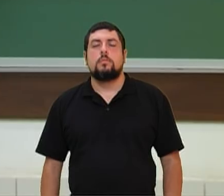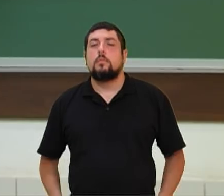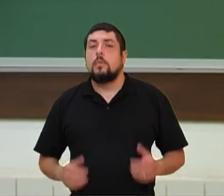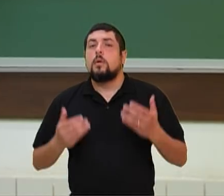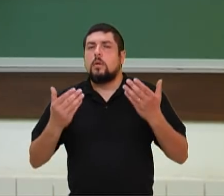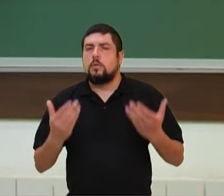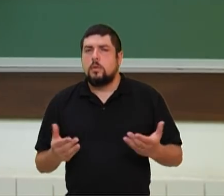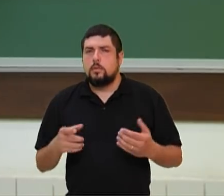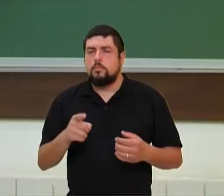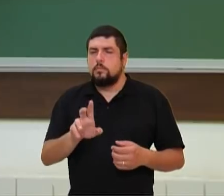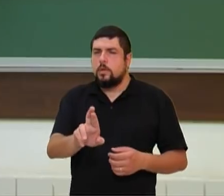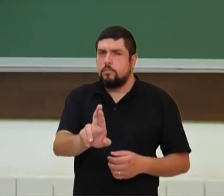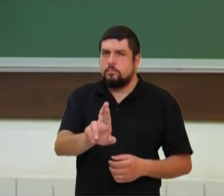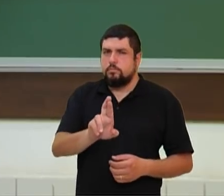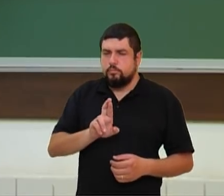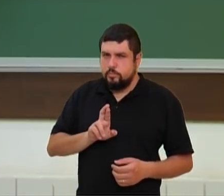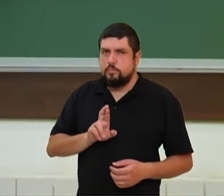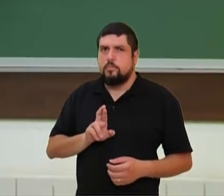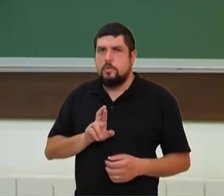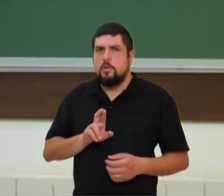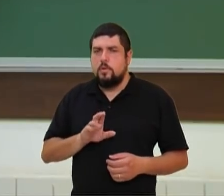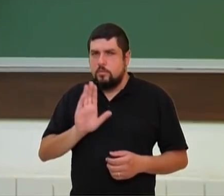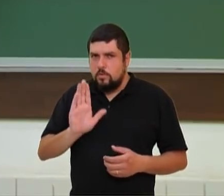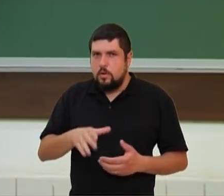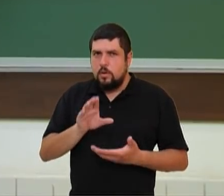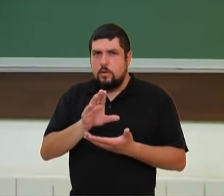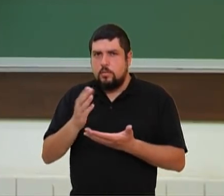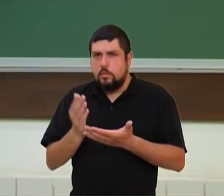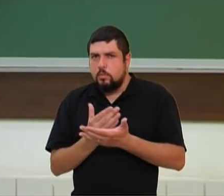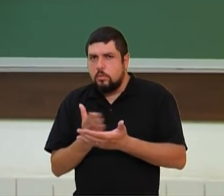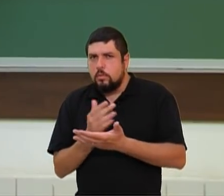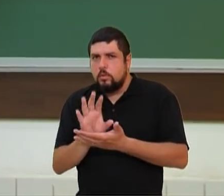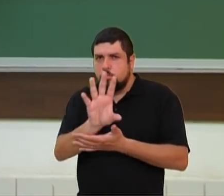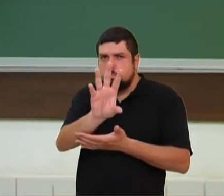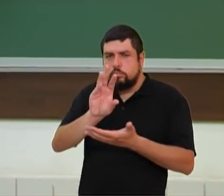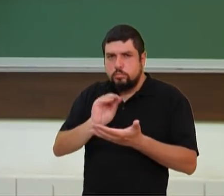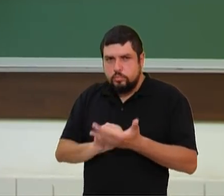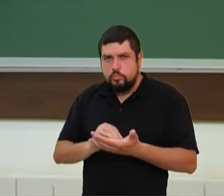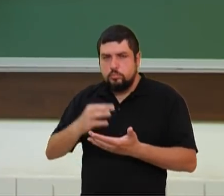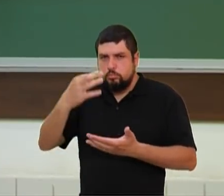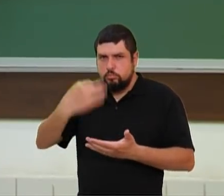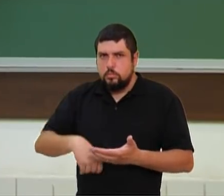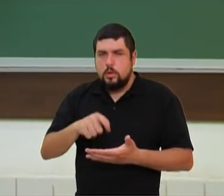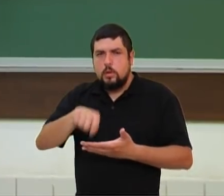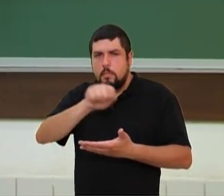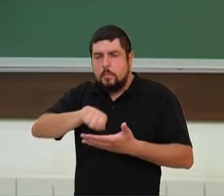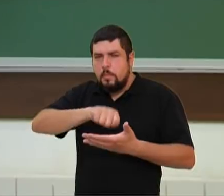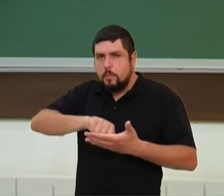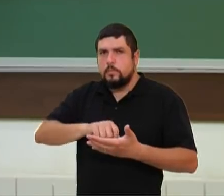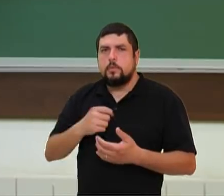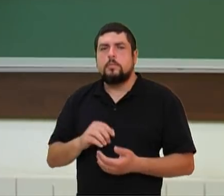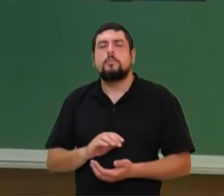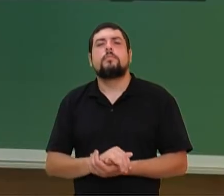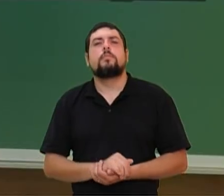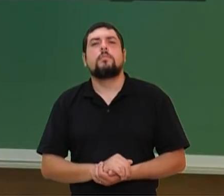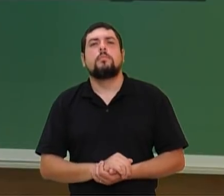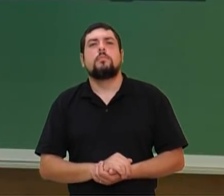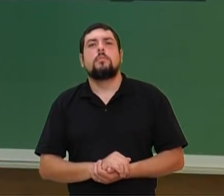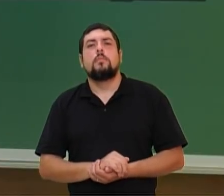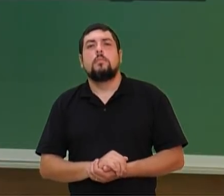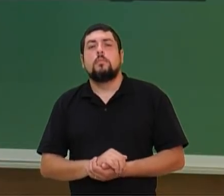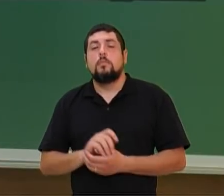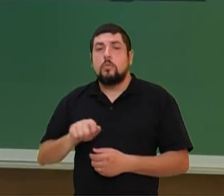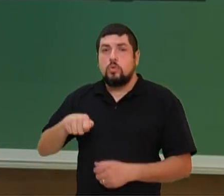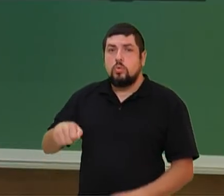Então, pessoal, vocês responderam as questões lá, fizeram certinho no caderno, copiaram as alternativas e as respostas? Vamos lá. Com relação